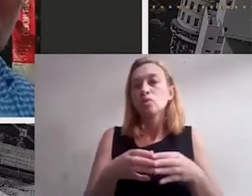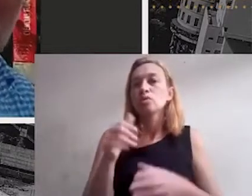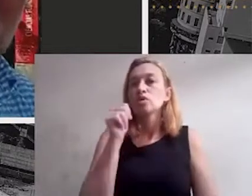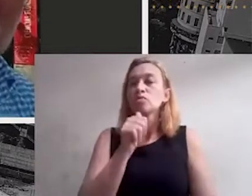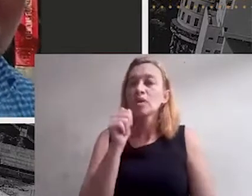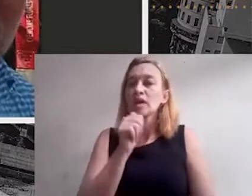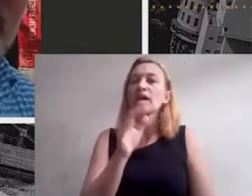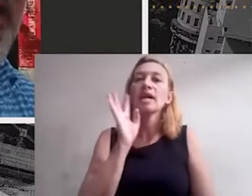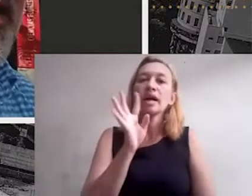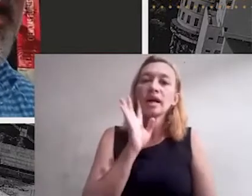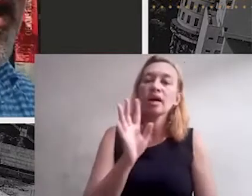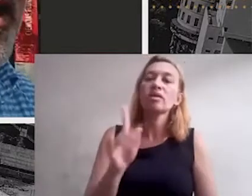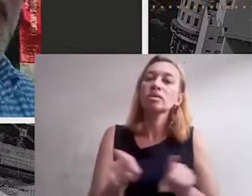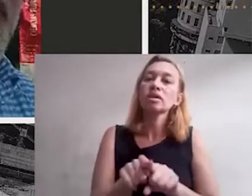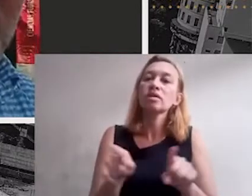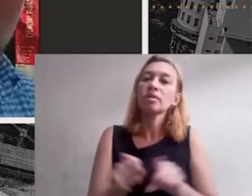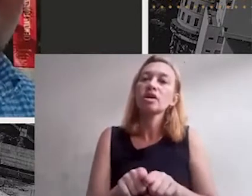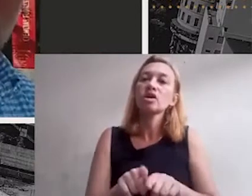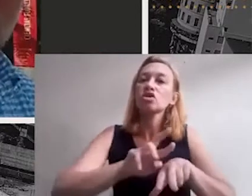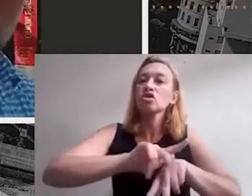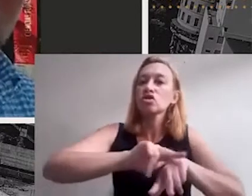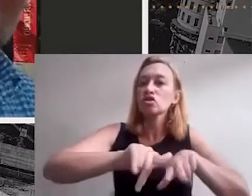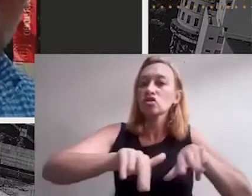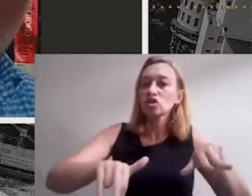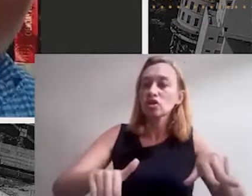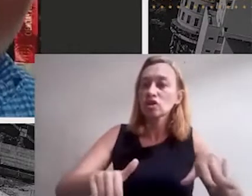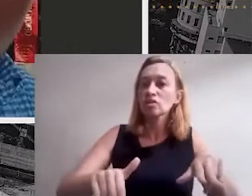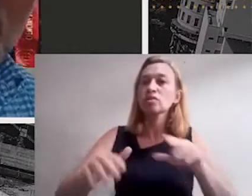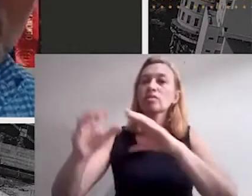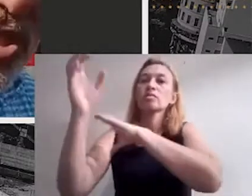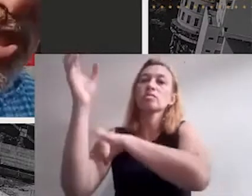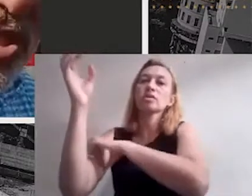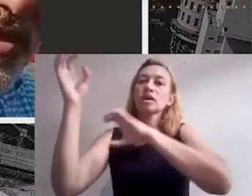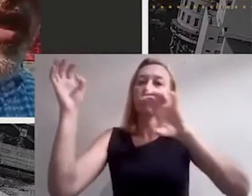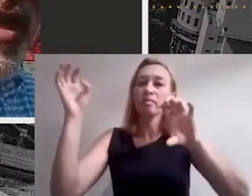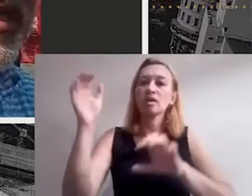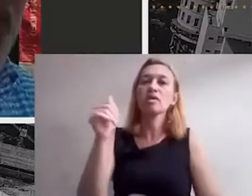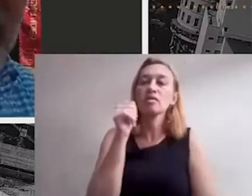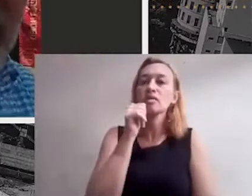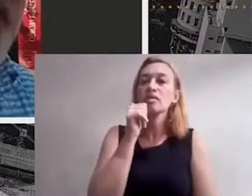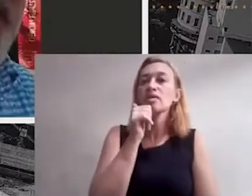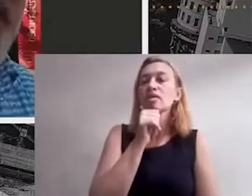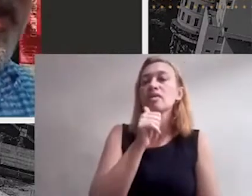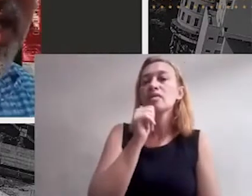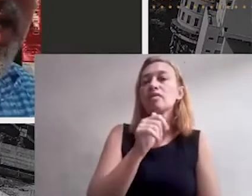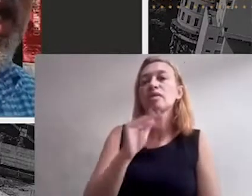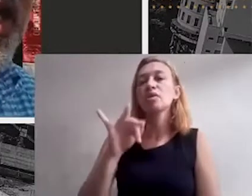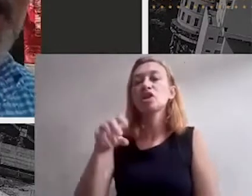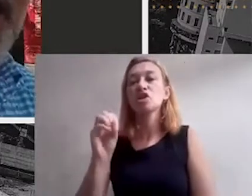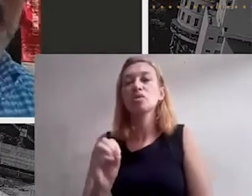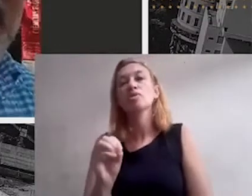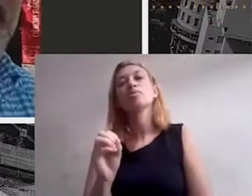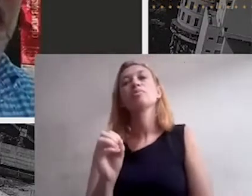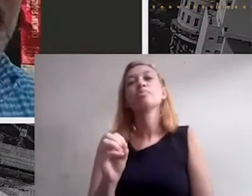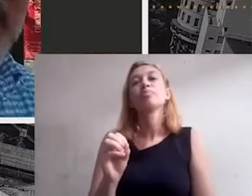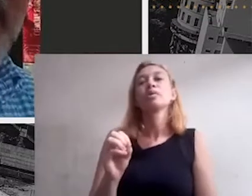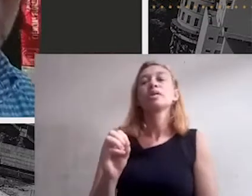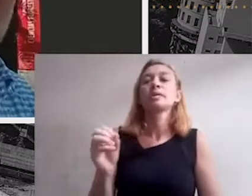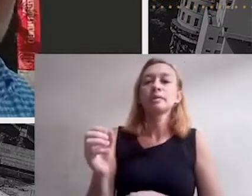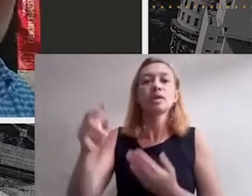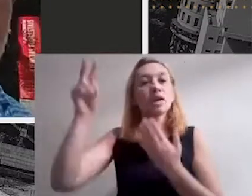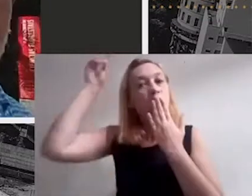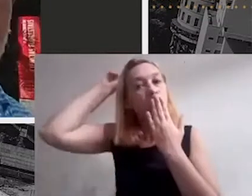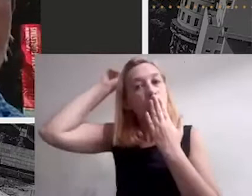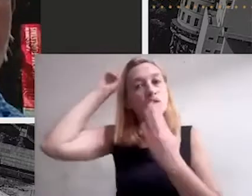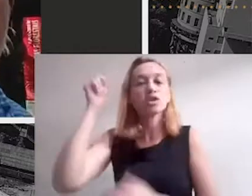agenda de gênero, com empoderamento feminino, empreendedorismo indígena de mulheres, que é bem legal